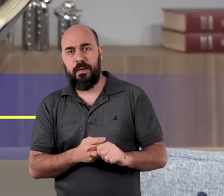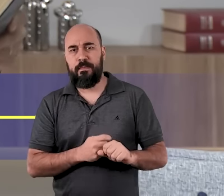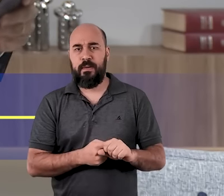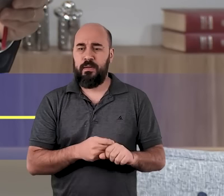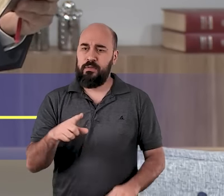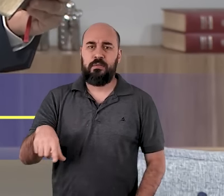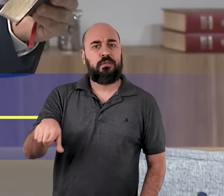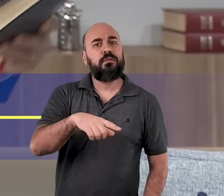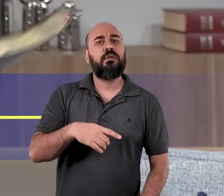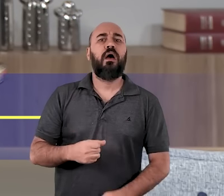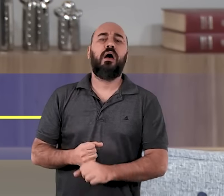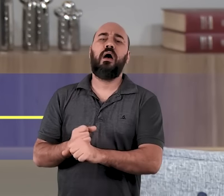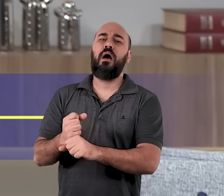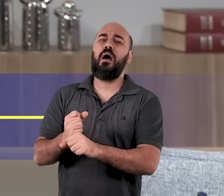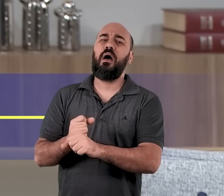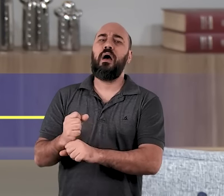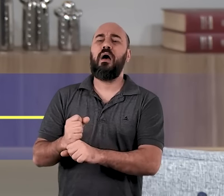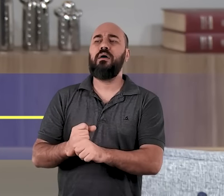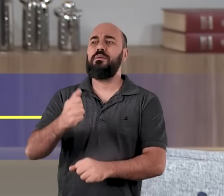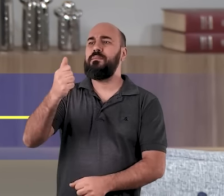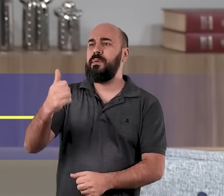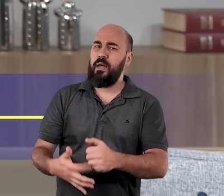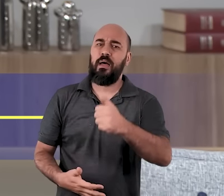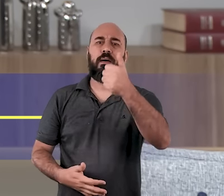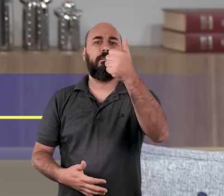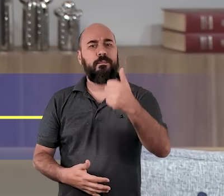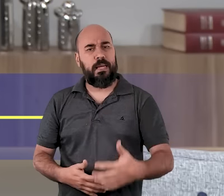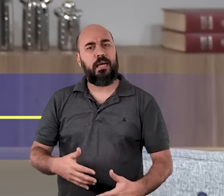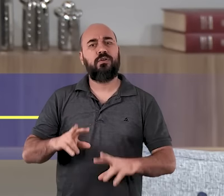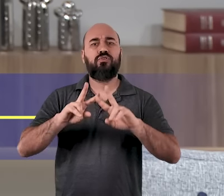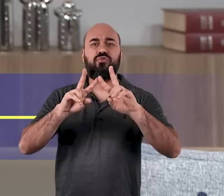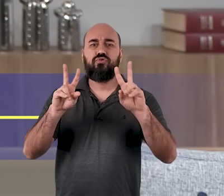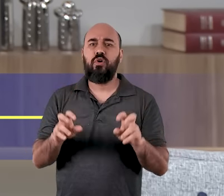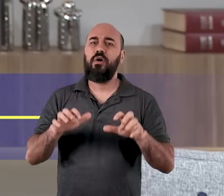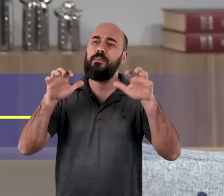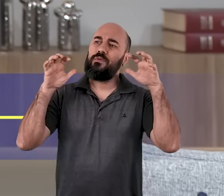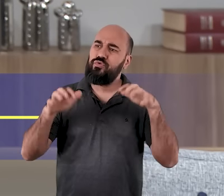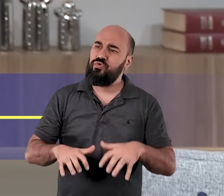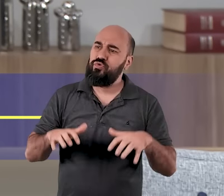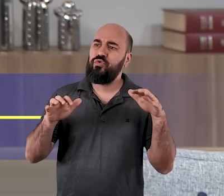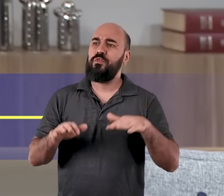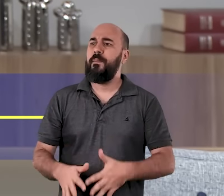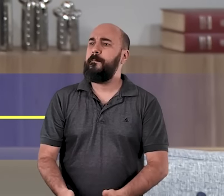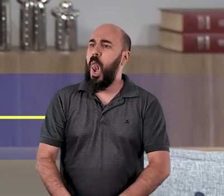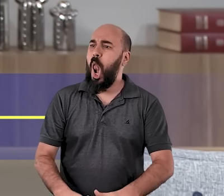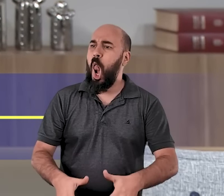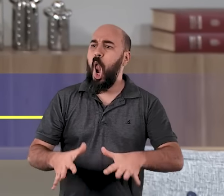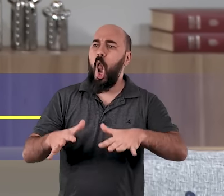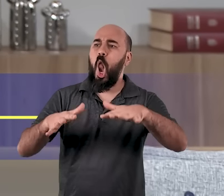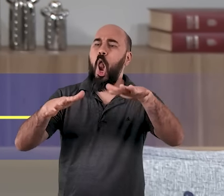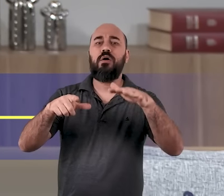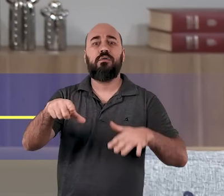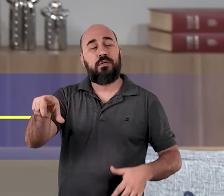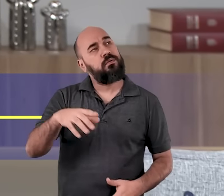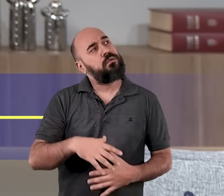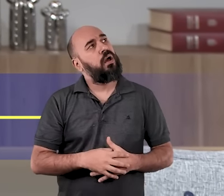ouviram durante todo aquele tempo Noé falando a respeito da iminência do dilúvio. E certamente muitos deles